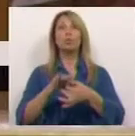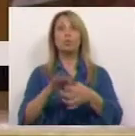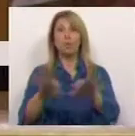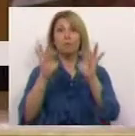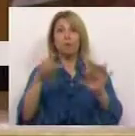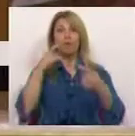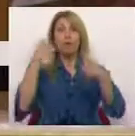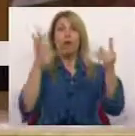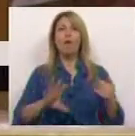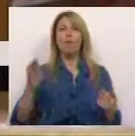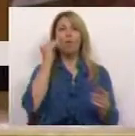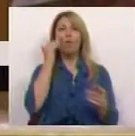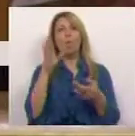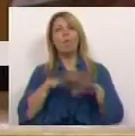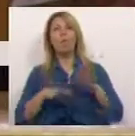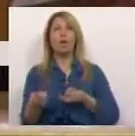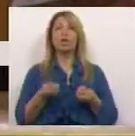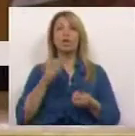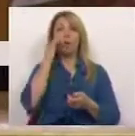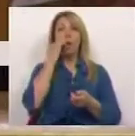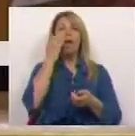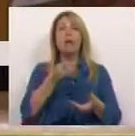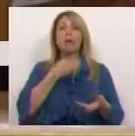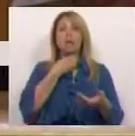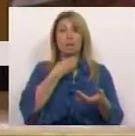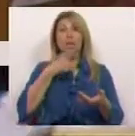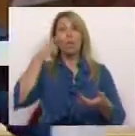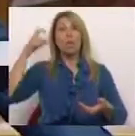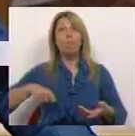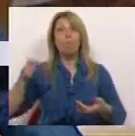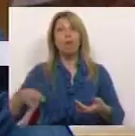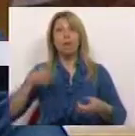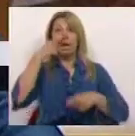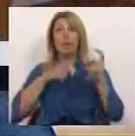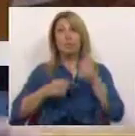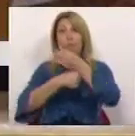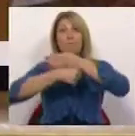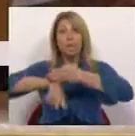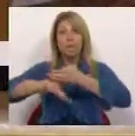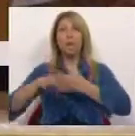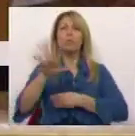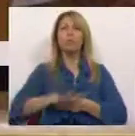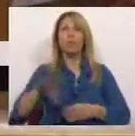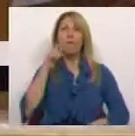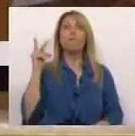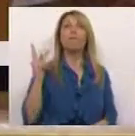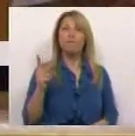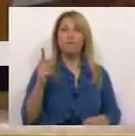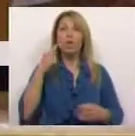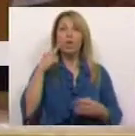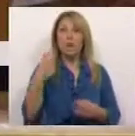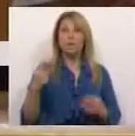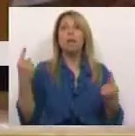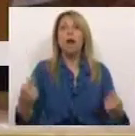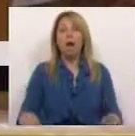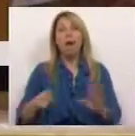mostra a forma como continua a gerir a crise humanitária no Mediterrâneo, com situações de violência e imposição de políticas discriminatórias